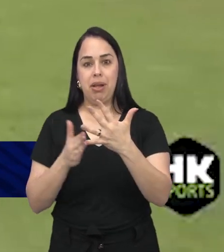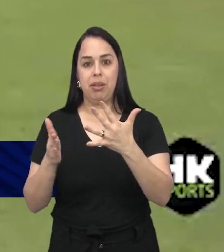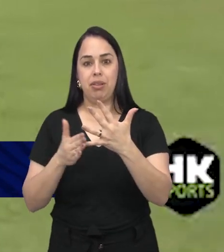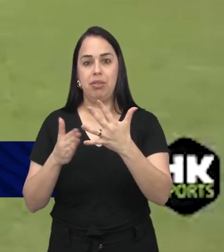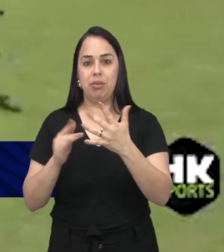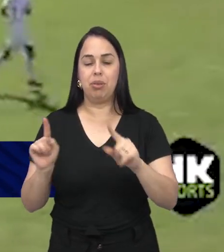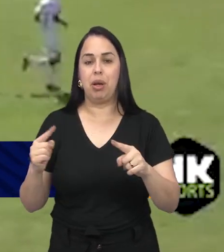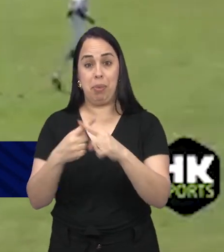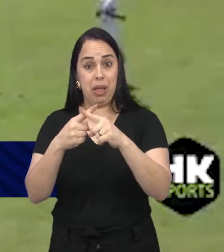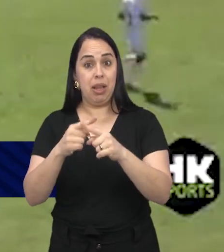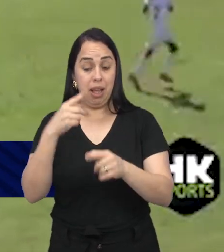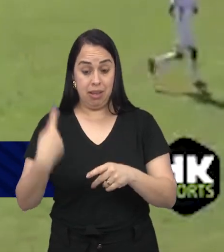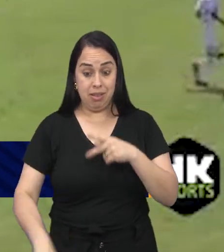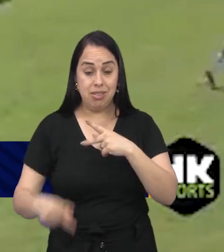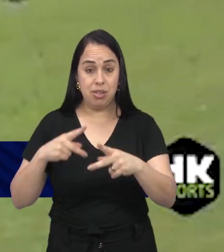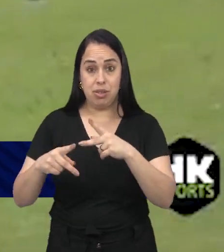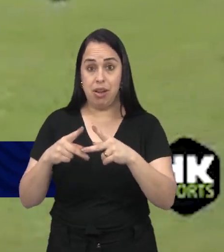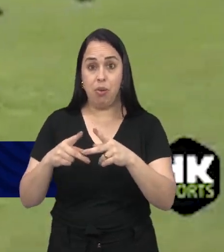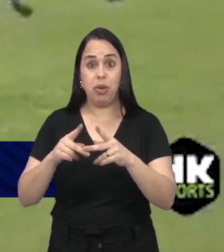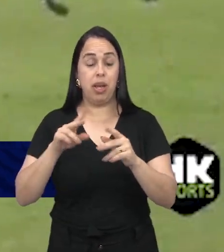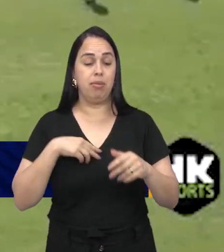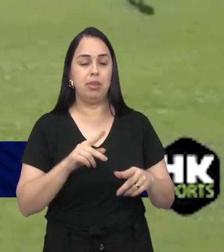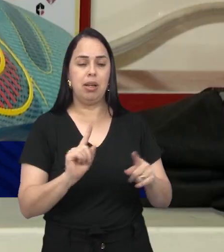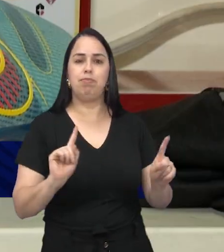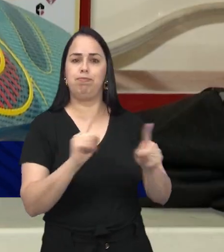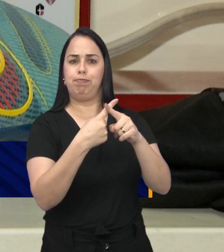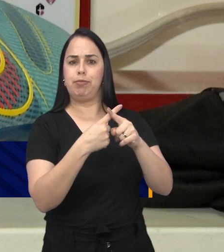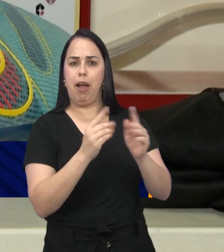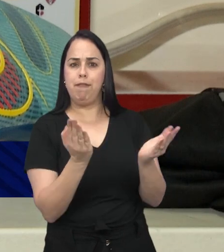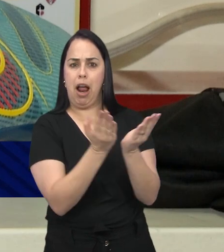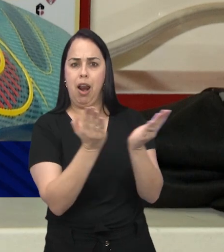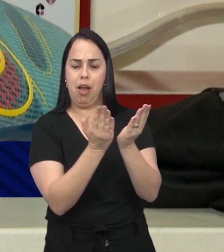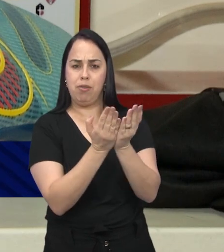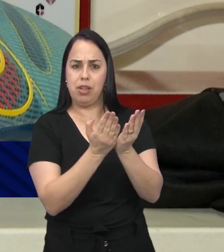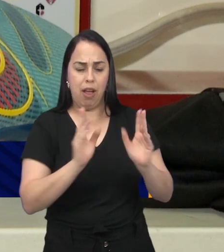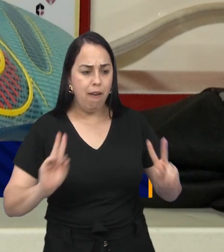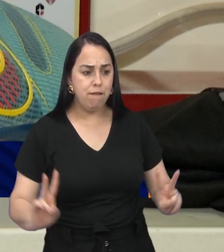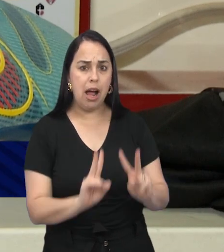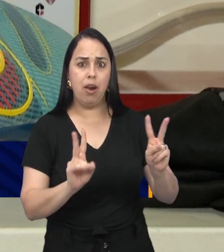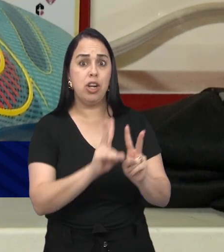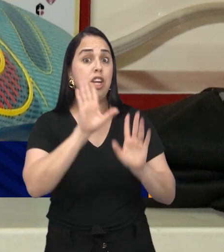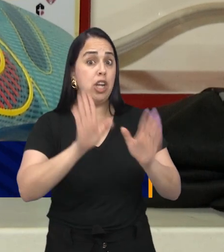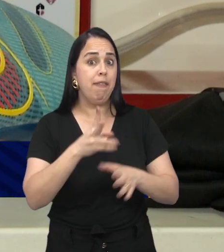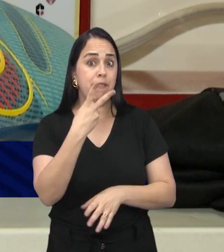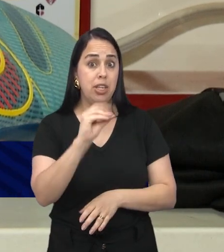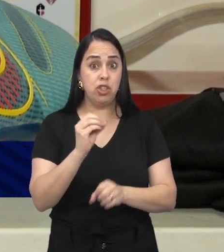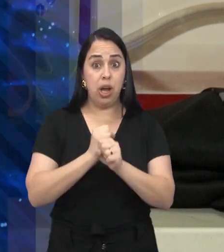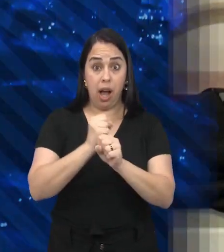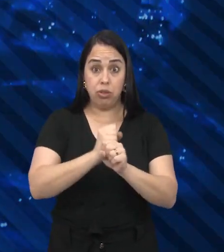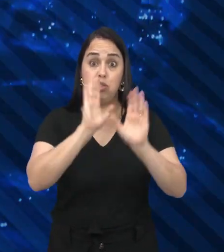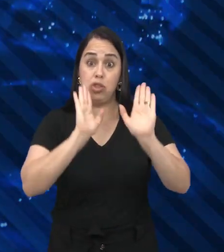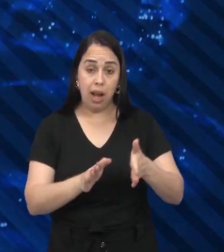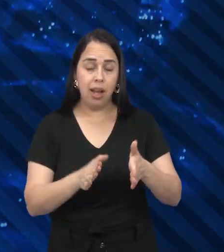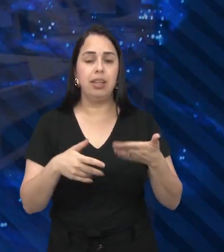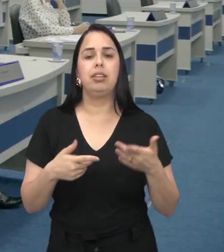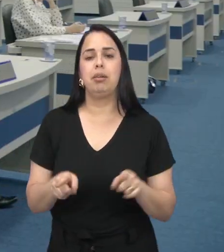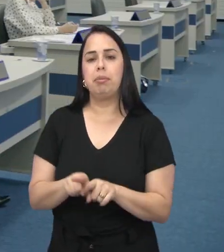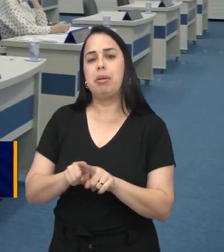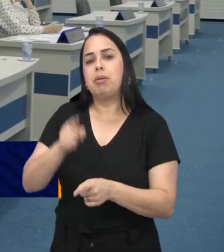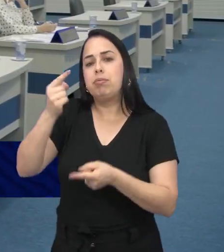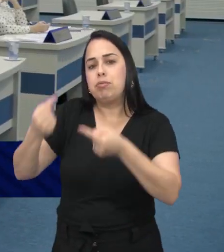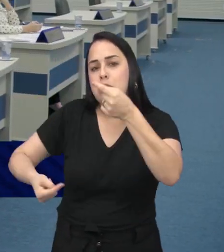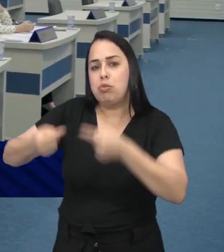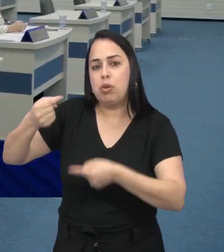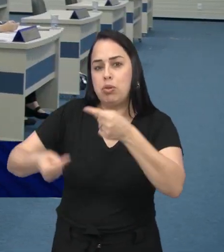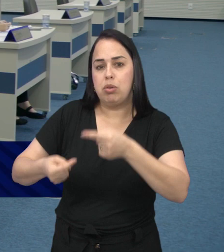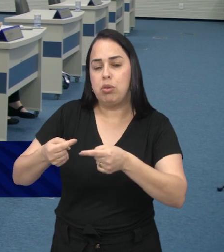um campeonato de São José. Proposta é valorizar a competição, que existe há quase 20 anos na cidade. Confira os